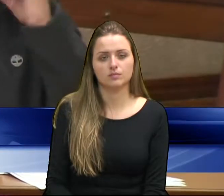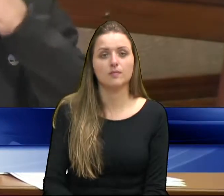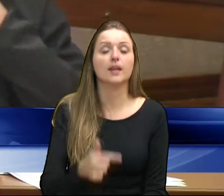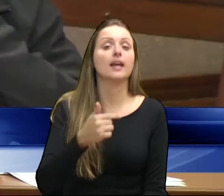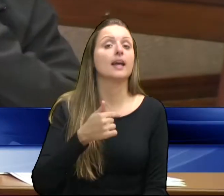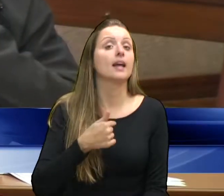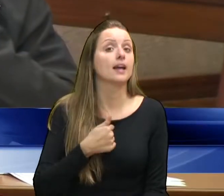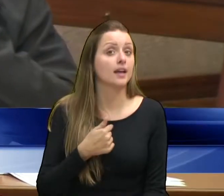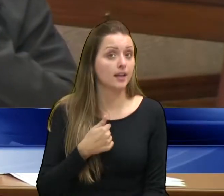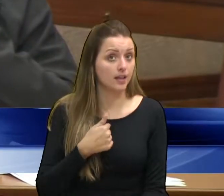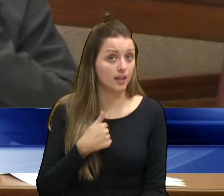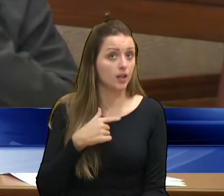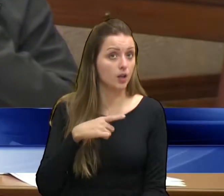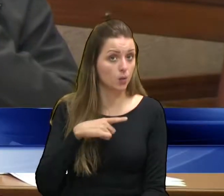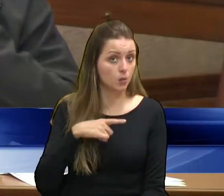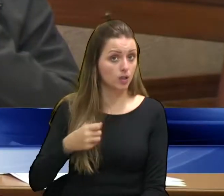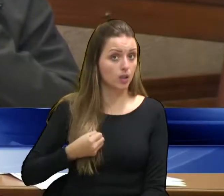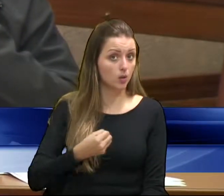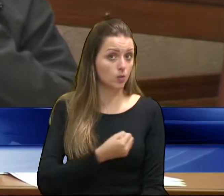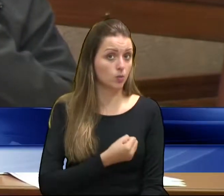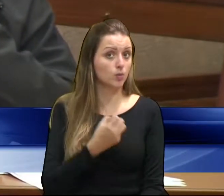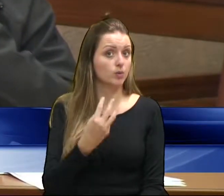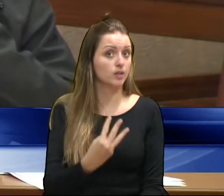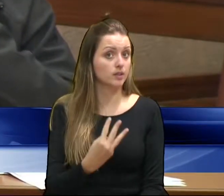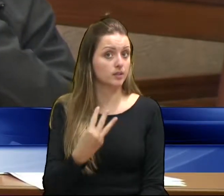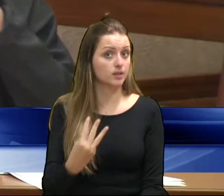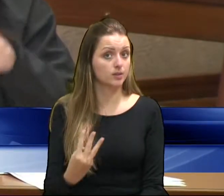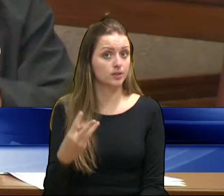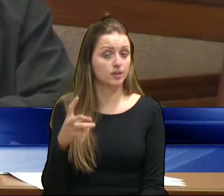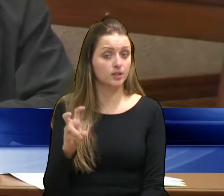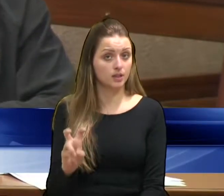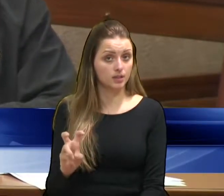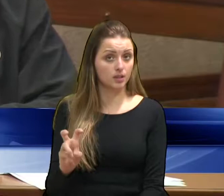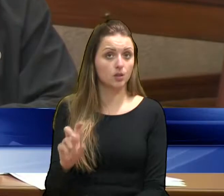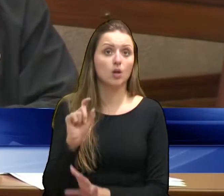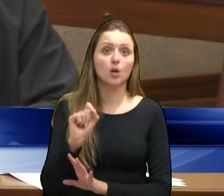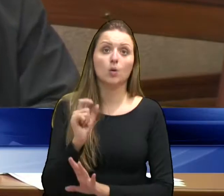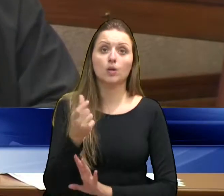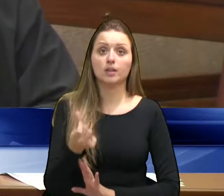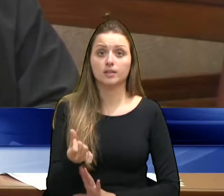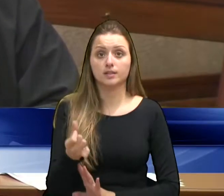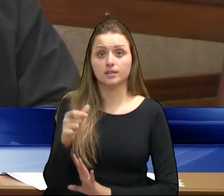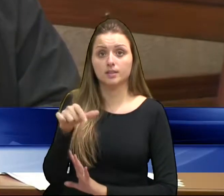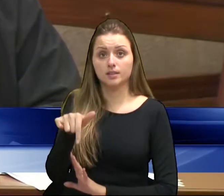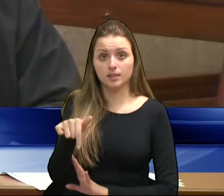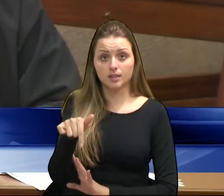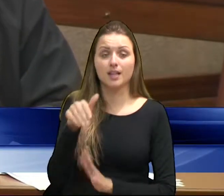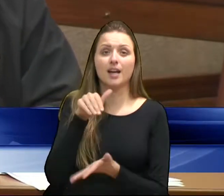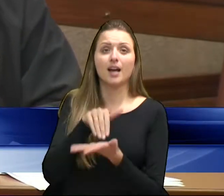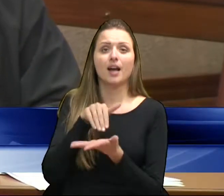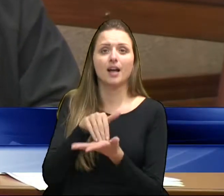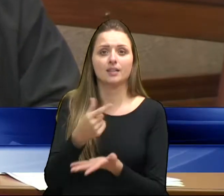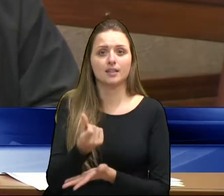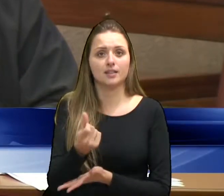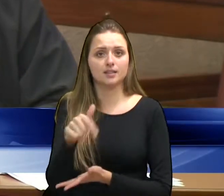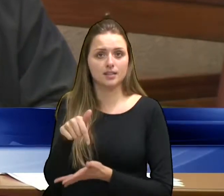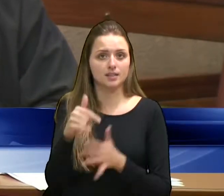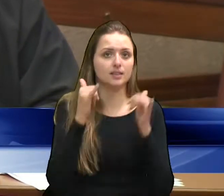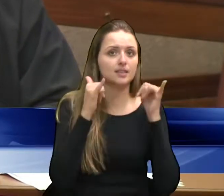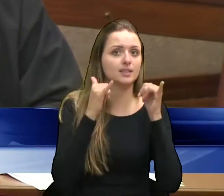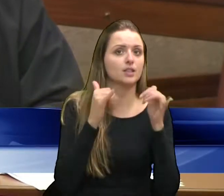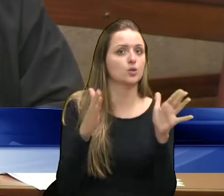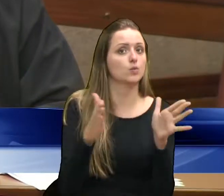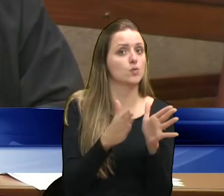Eu tenho o número de 335, o que daria 67, até 67 táxis de